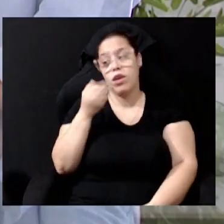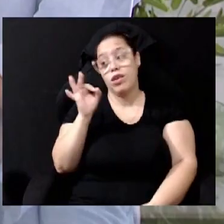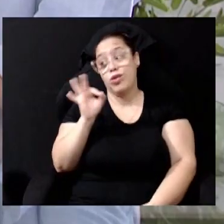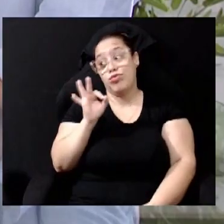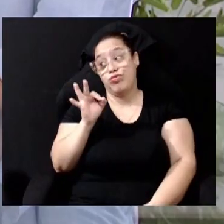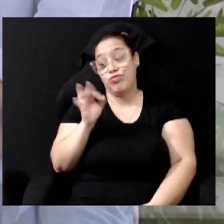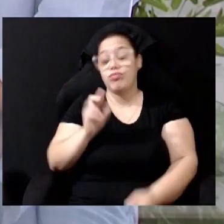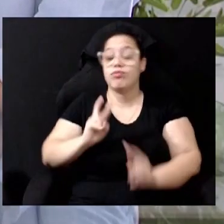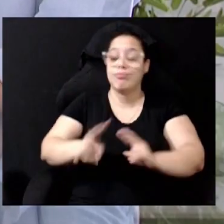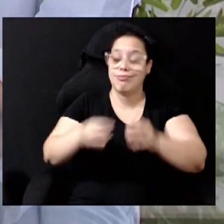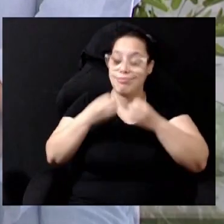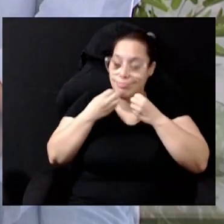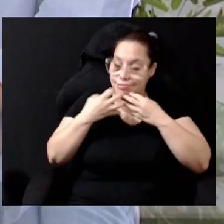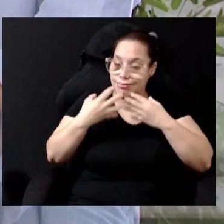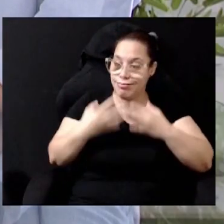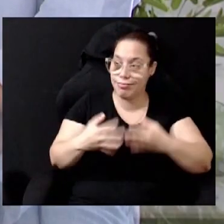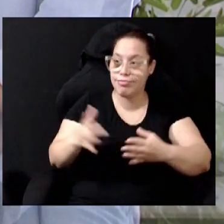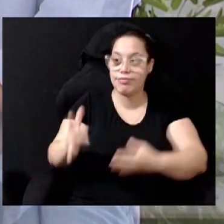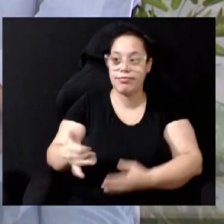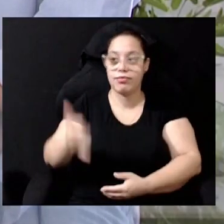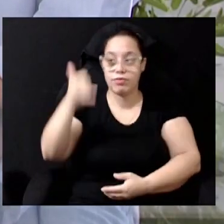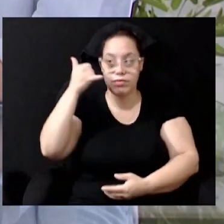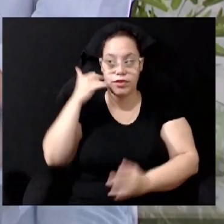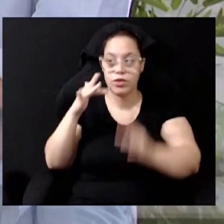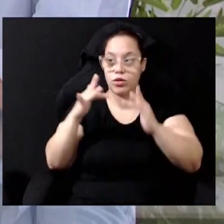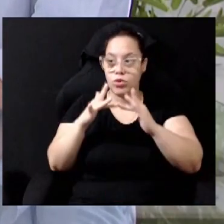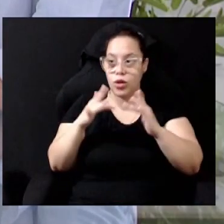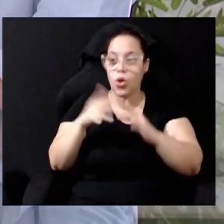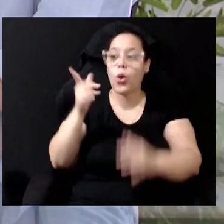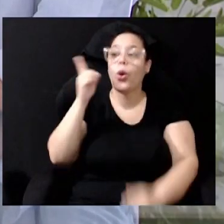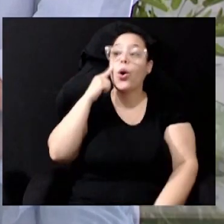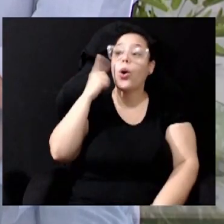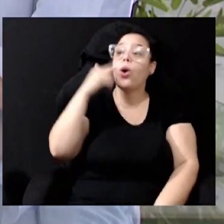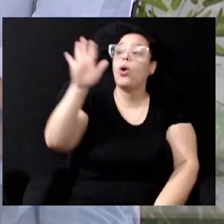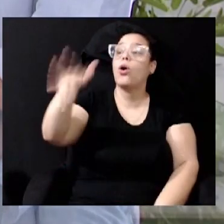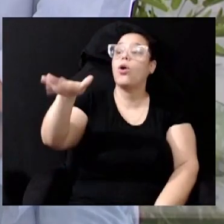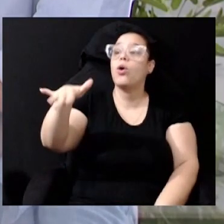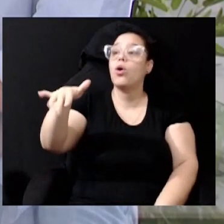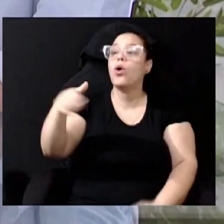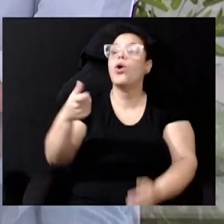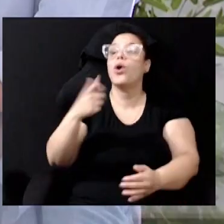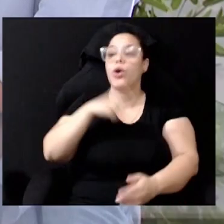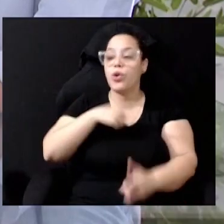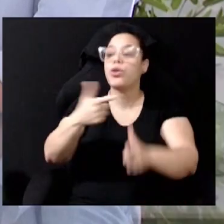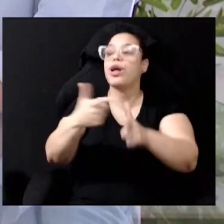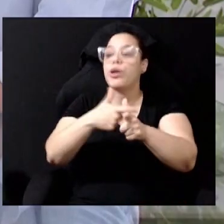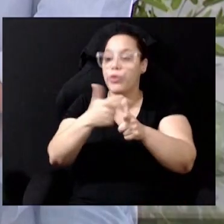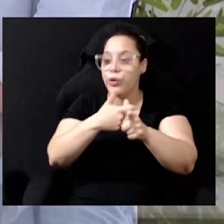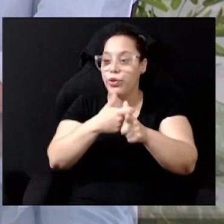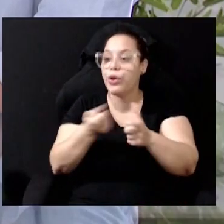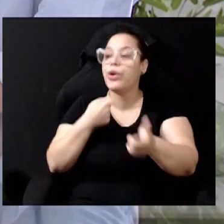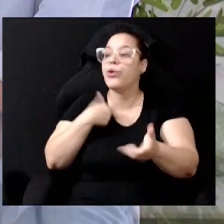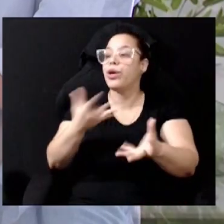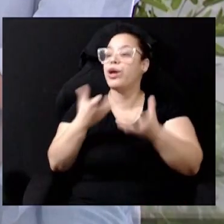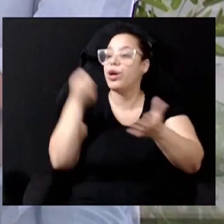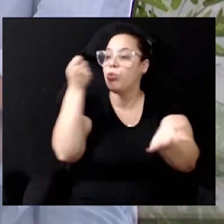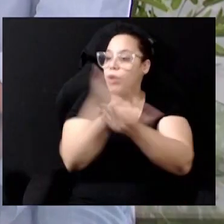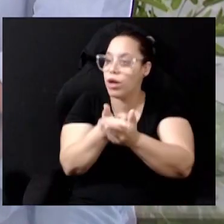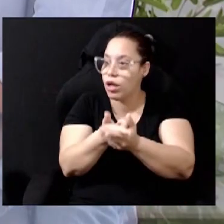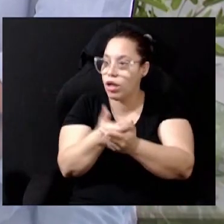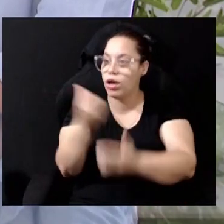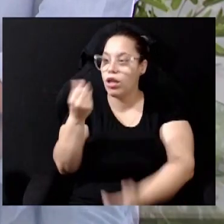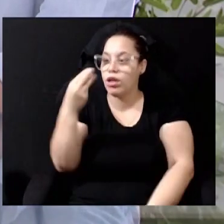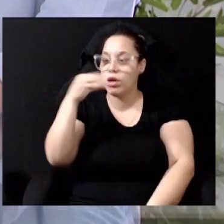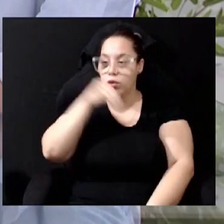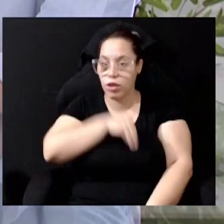bom você entrar em contato com o teu credor e dizer, olha, eu tenho essa dívida, eu quero pagar, vai vir o 13º, como